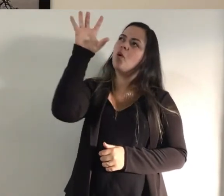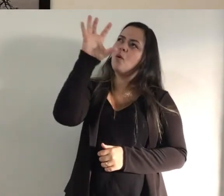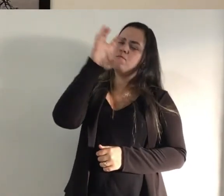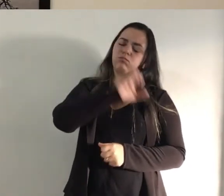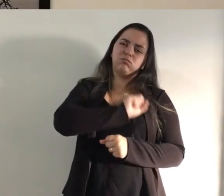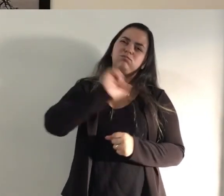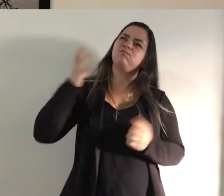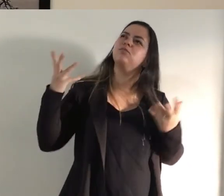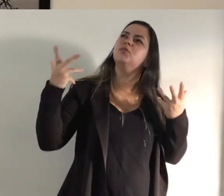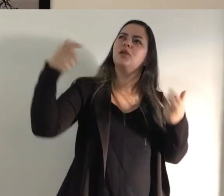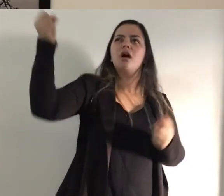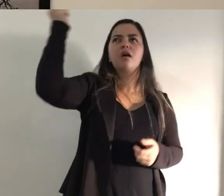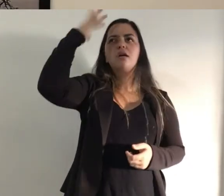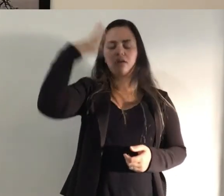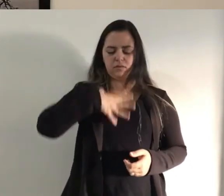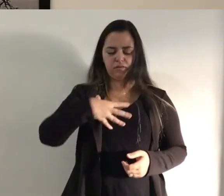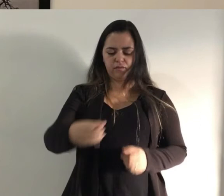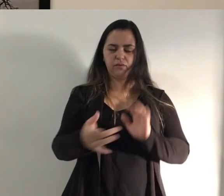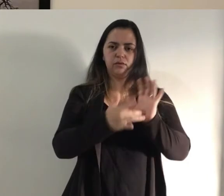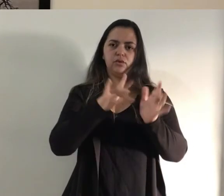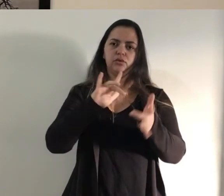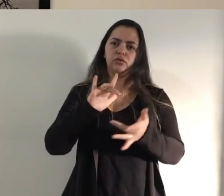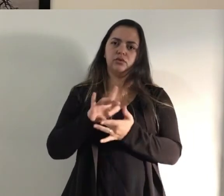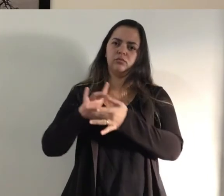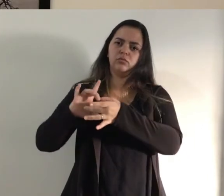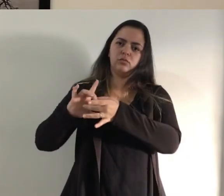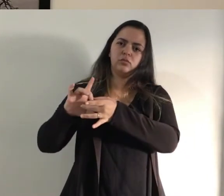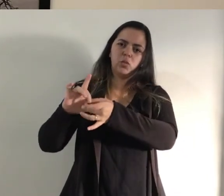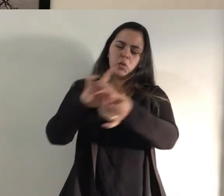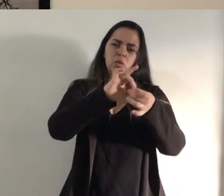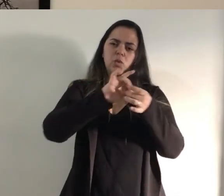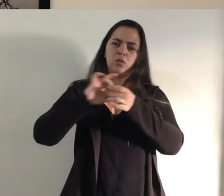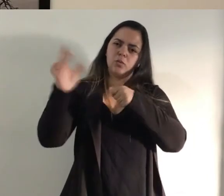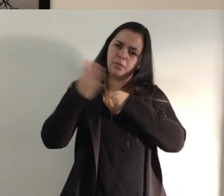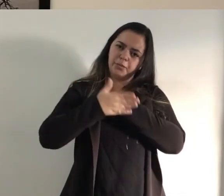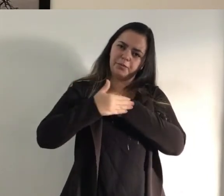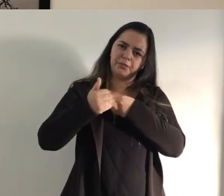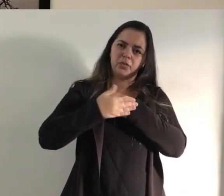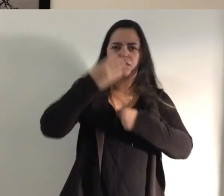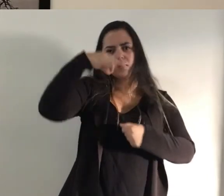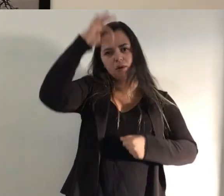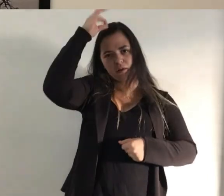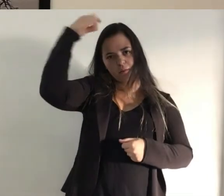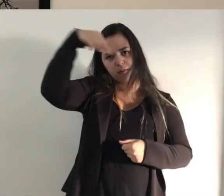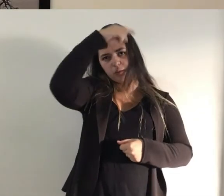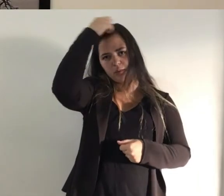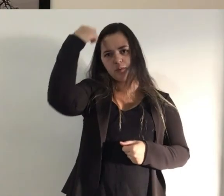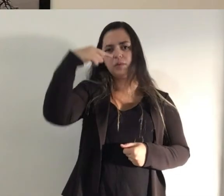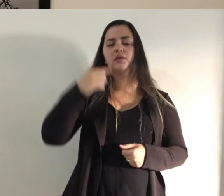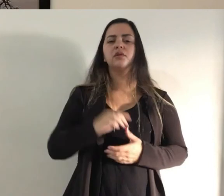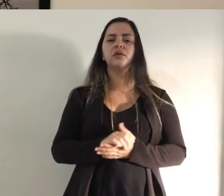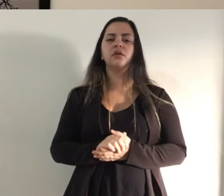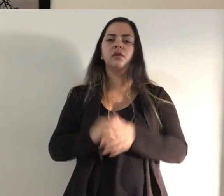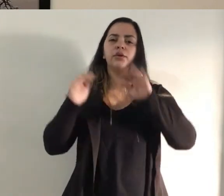Filho Jesus, que a comunhão e as consolações do Espírito Santo repousem sobre